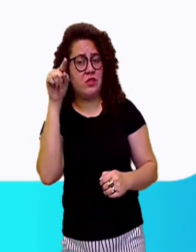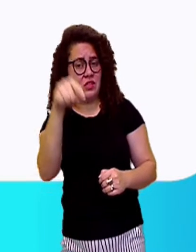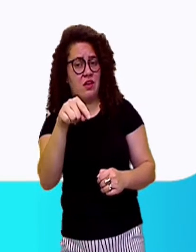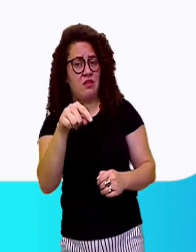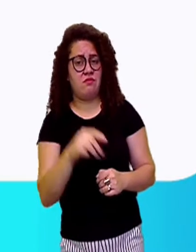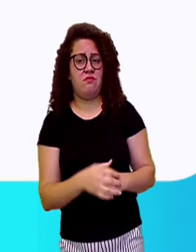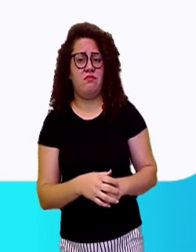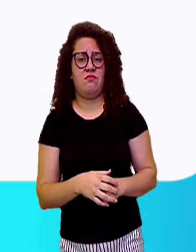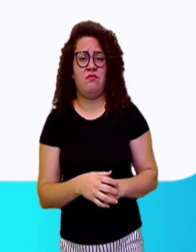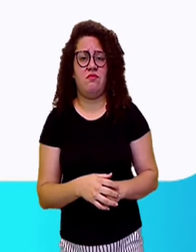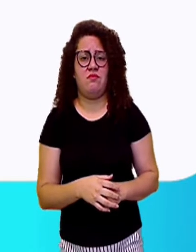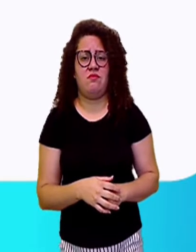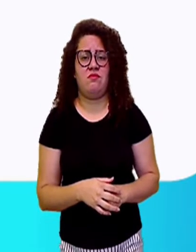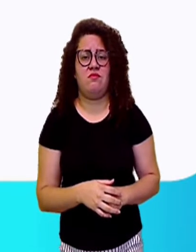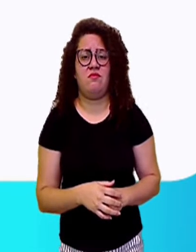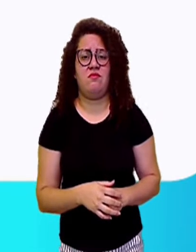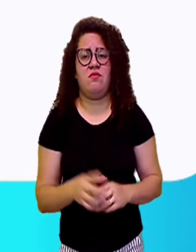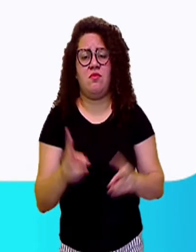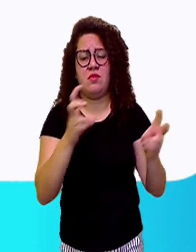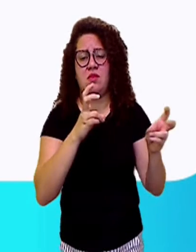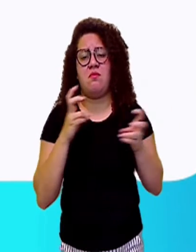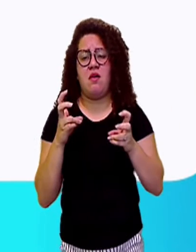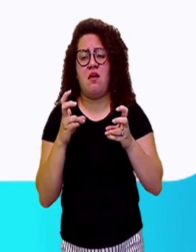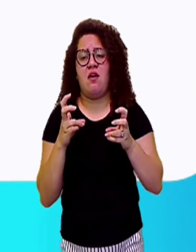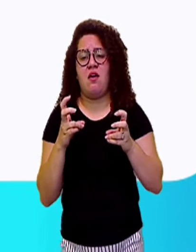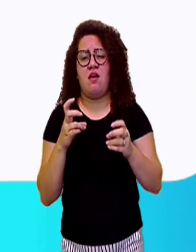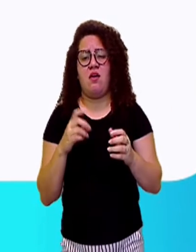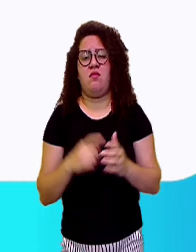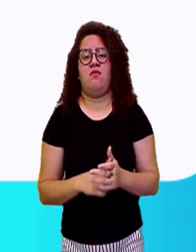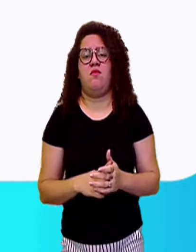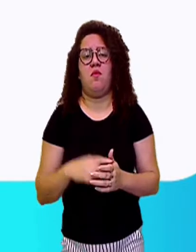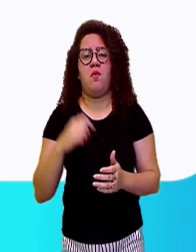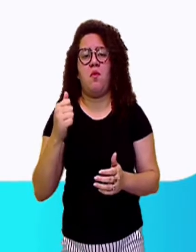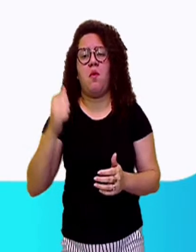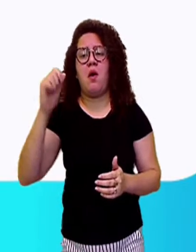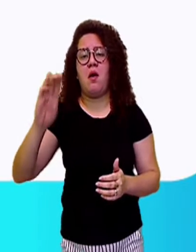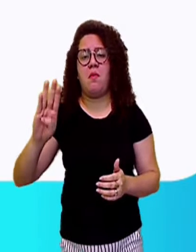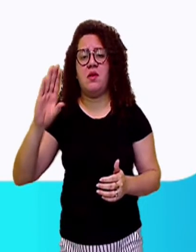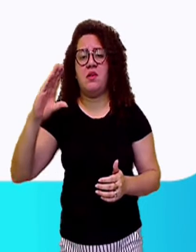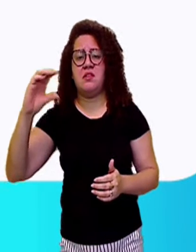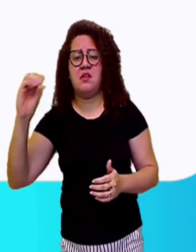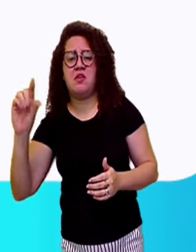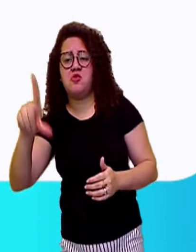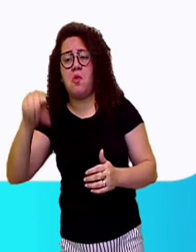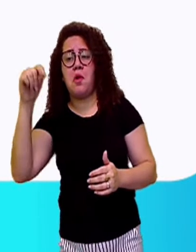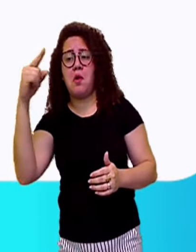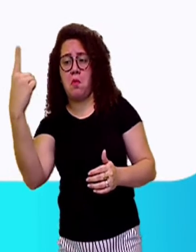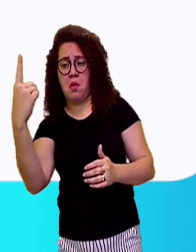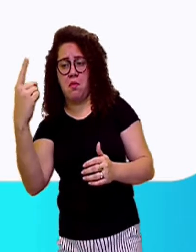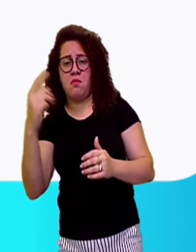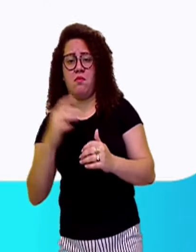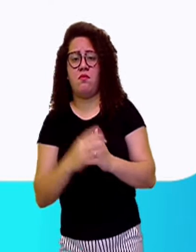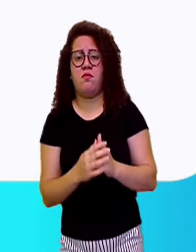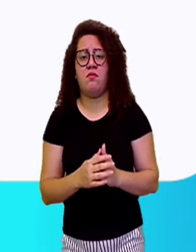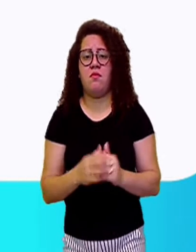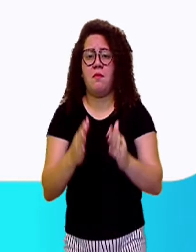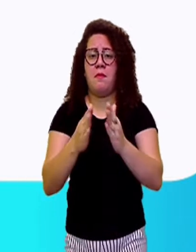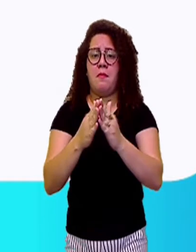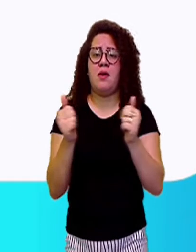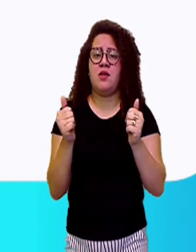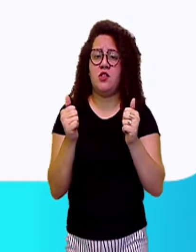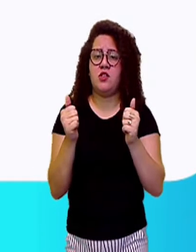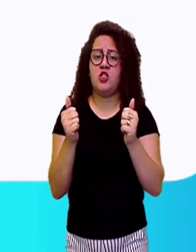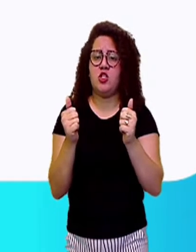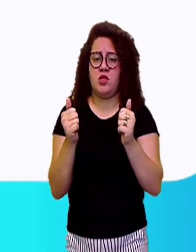anterior, analisando as alternativas abaixo, escolha uma. O que você faria no lugar dela? Pediria ao